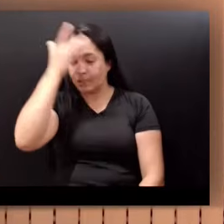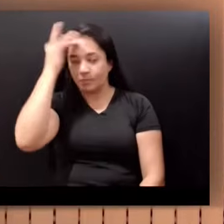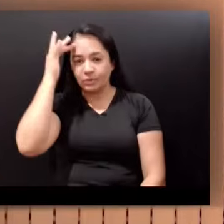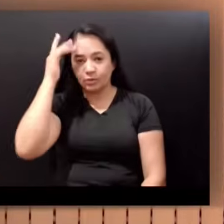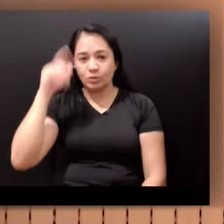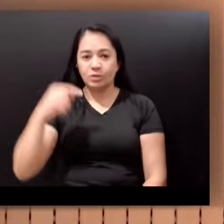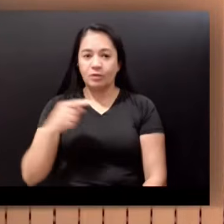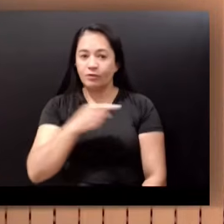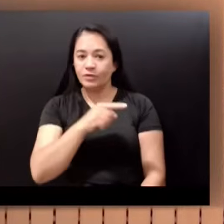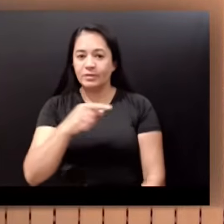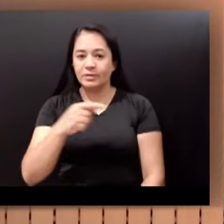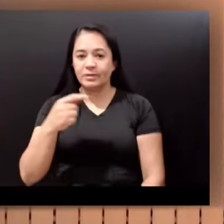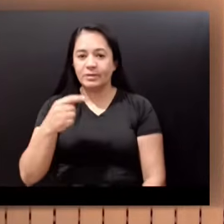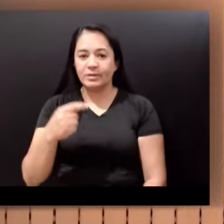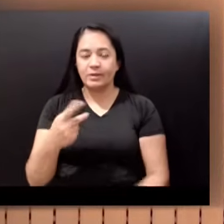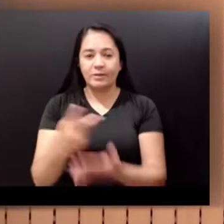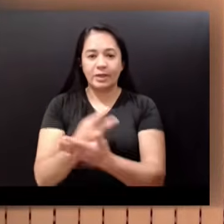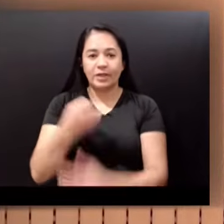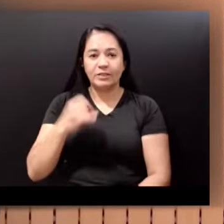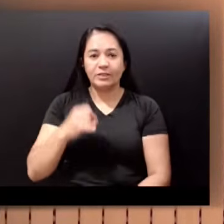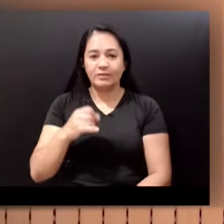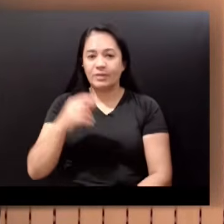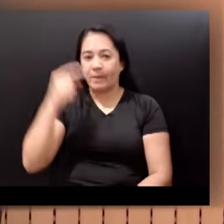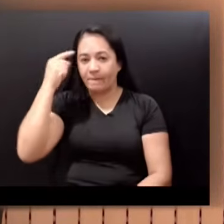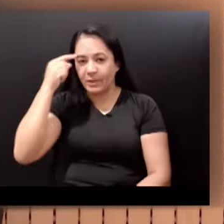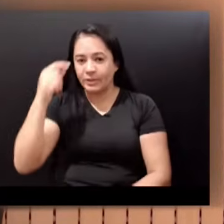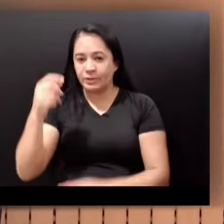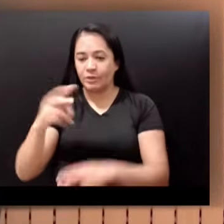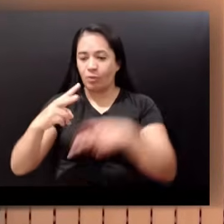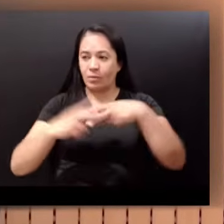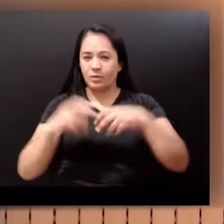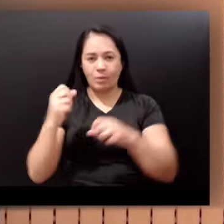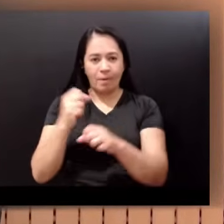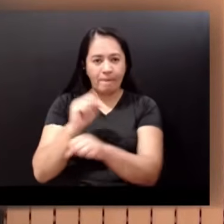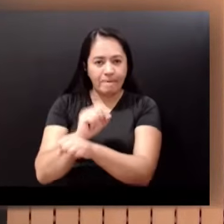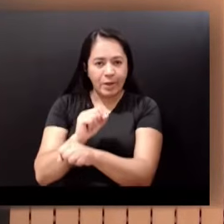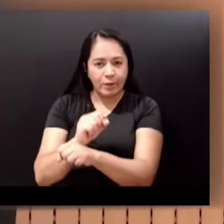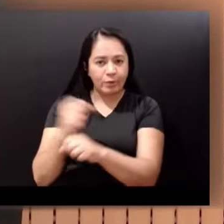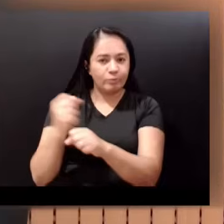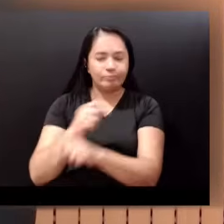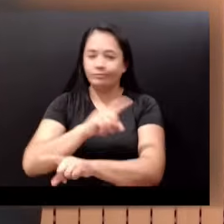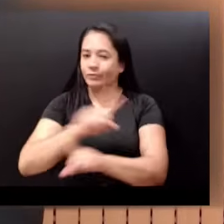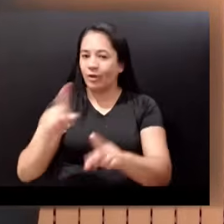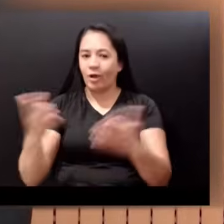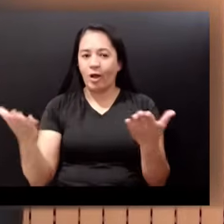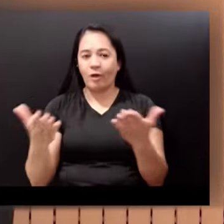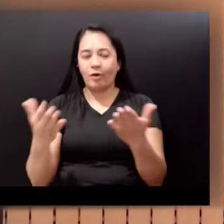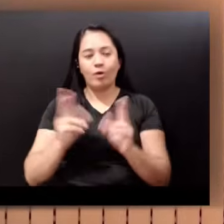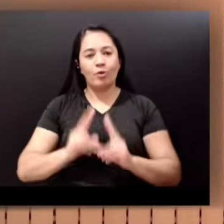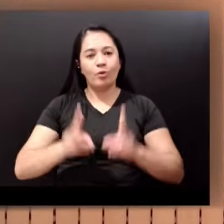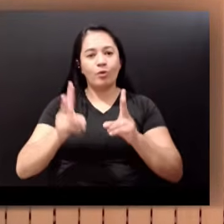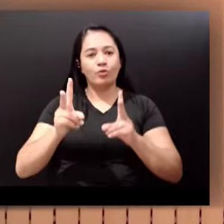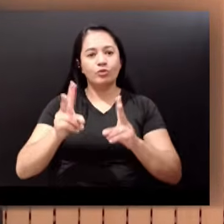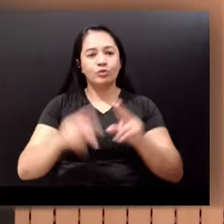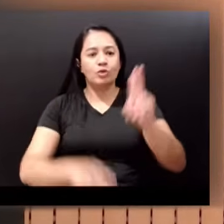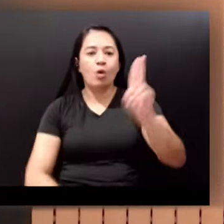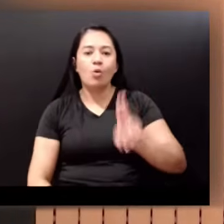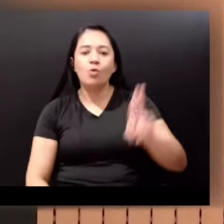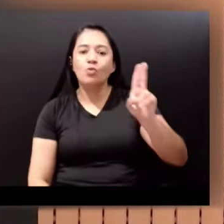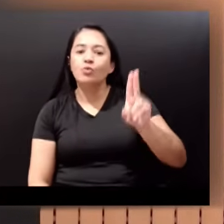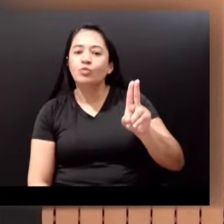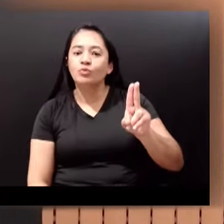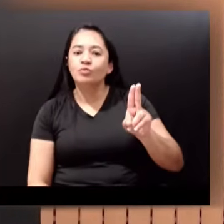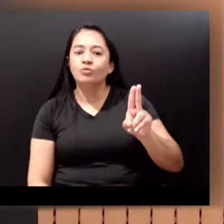maçons pararam de construir. Eles continuaram. Neste período, continuaram a usar o seu malho e seu prumo para